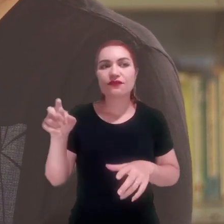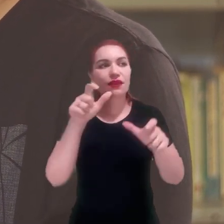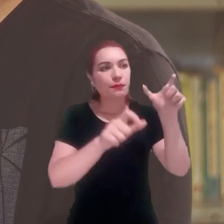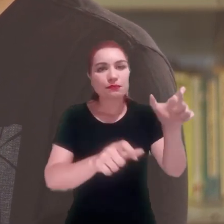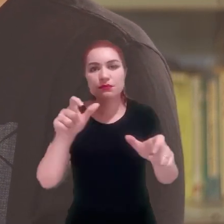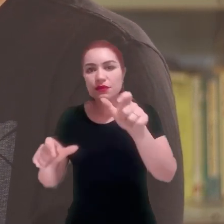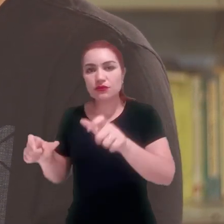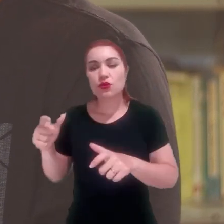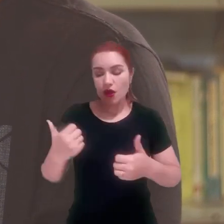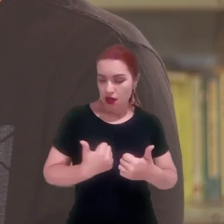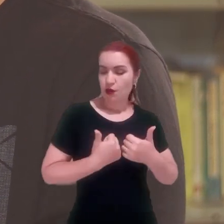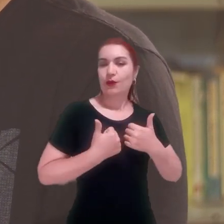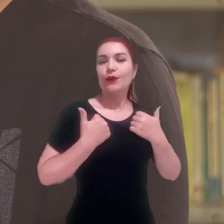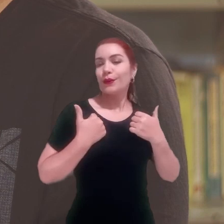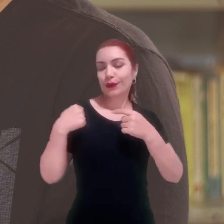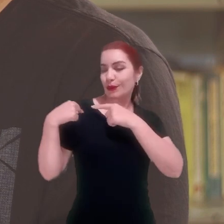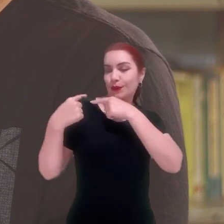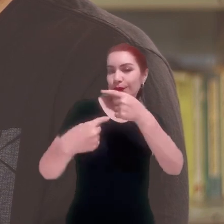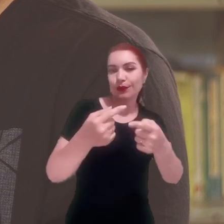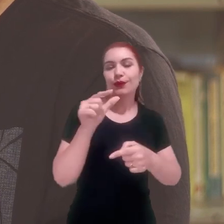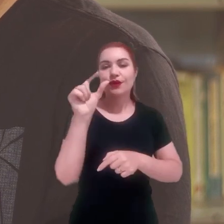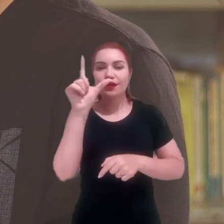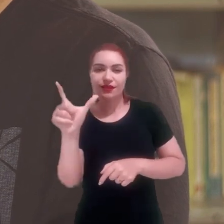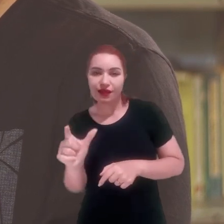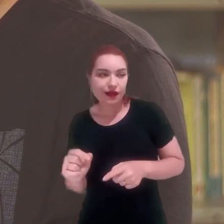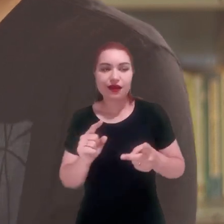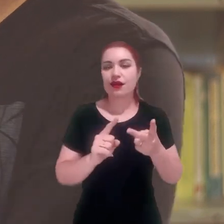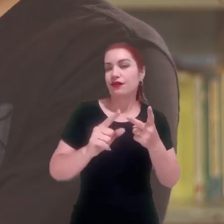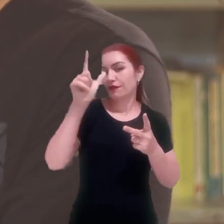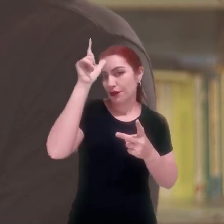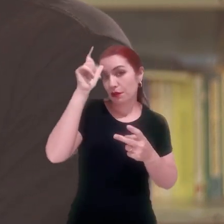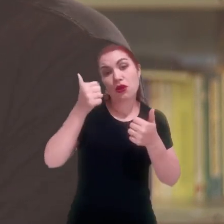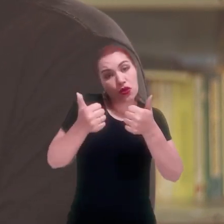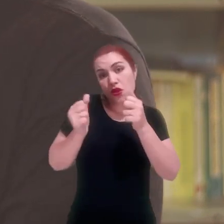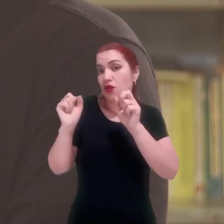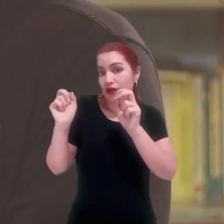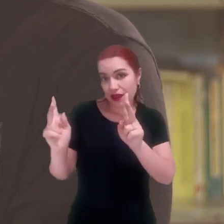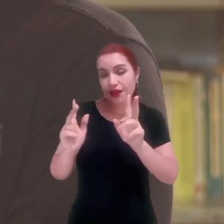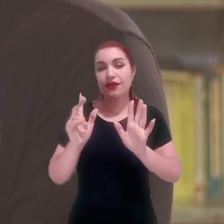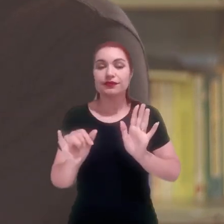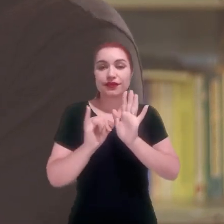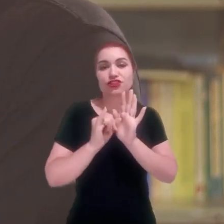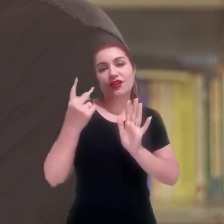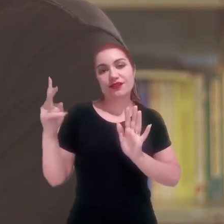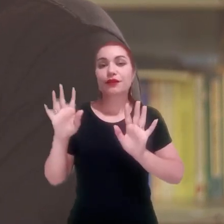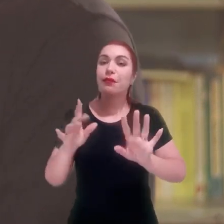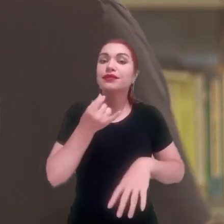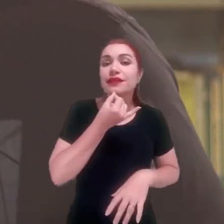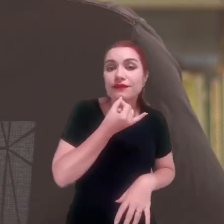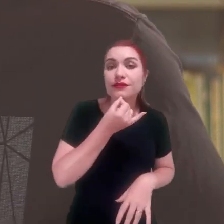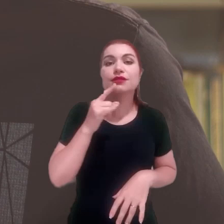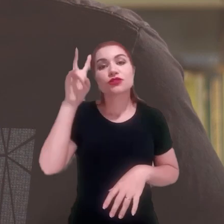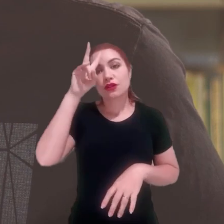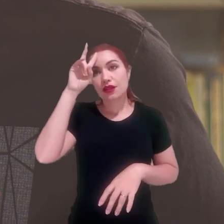pessoas que vão ter um grande orgulho de se referir ao seu sangue italiano e alemão, e que bom que tem essa identidade, mas que triste que